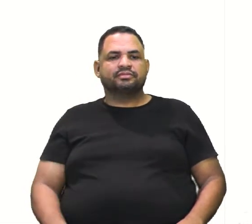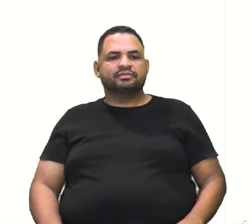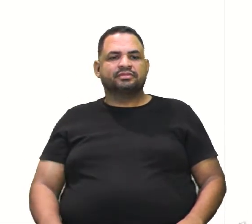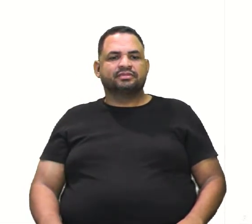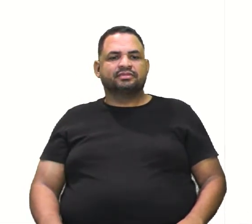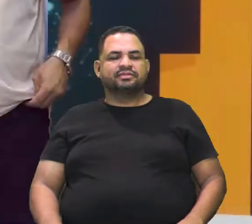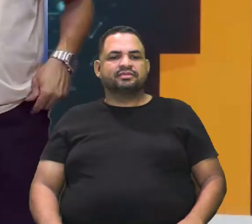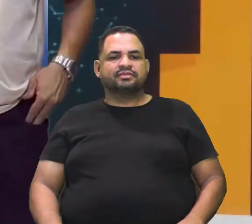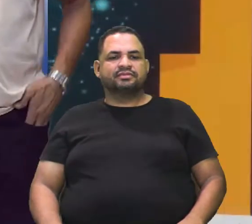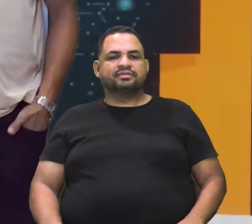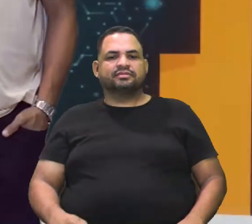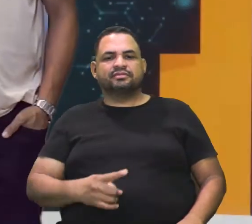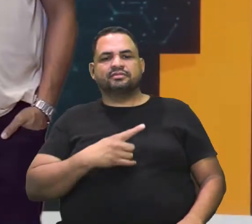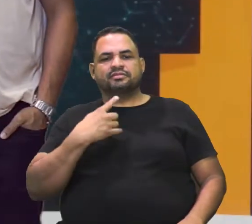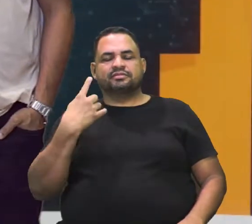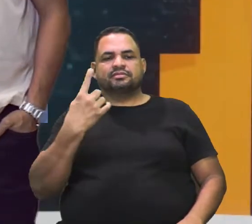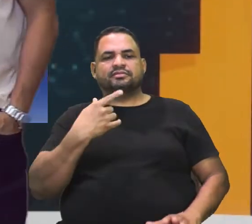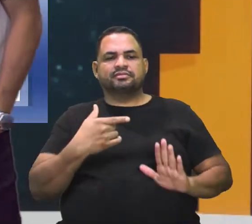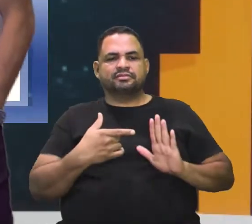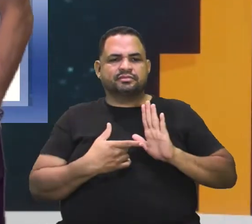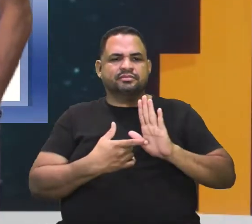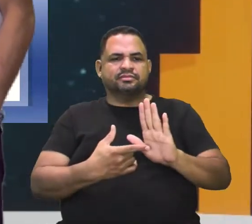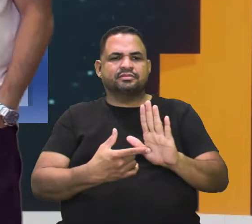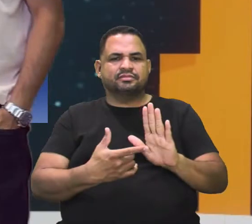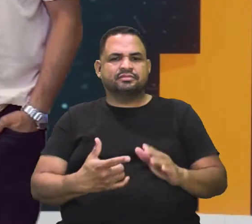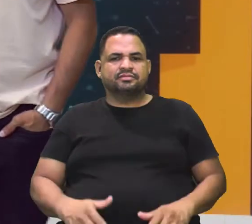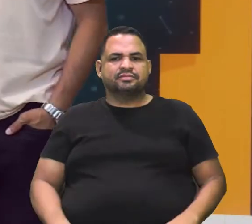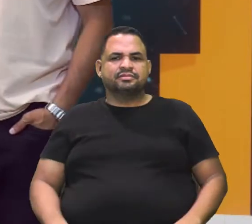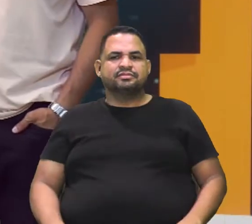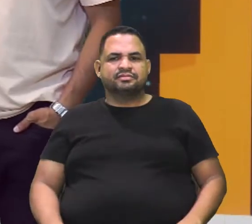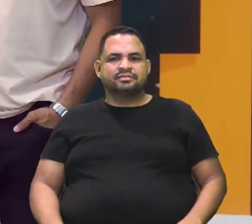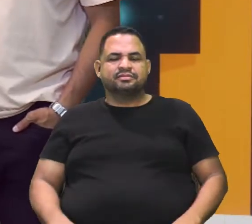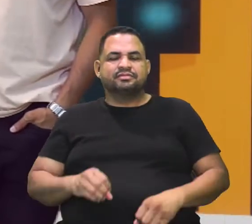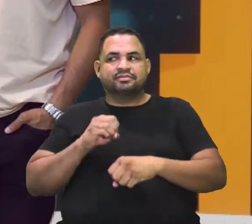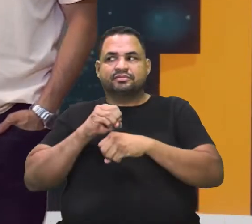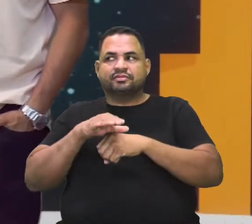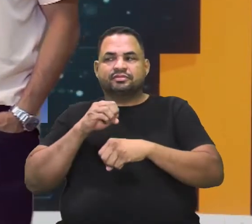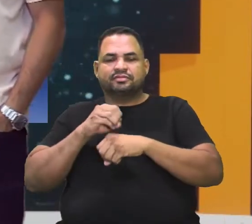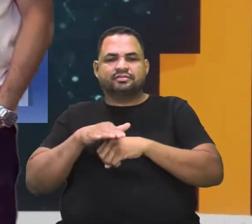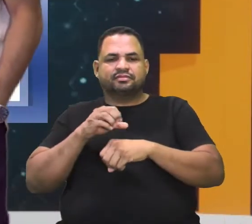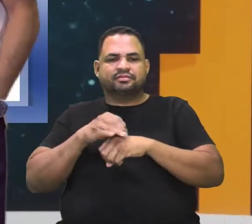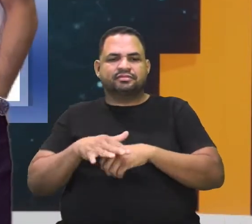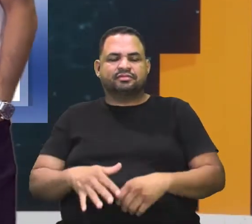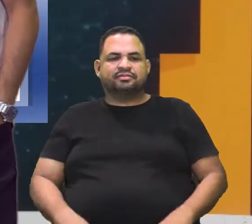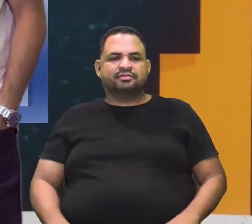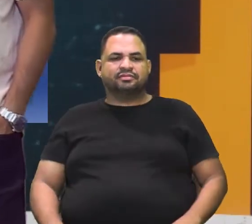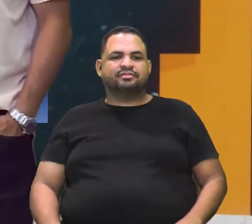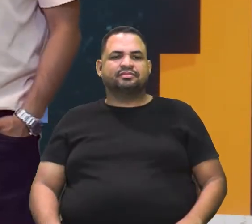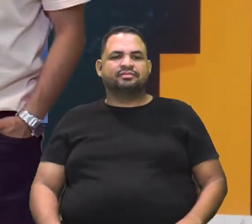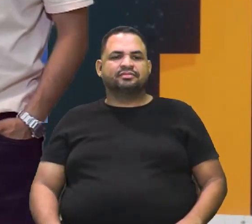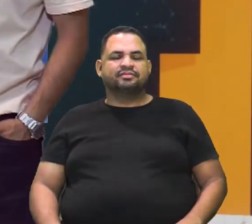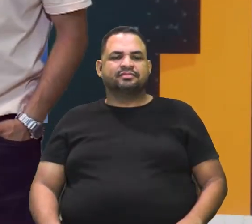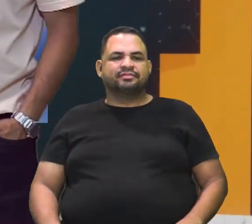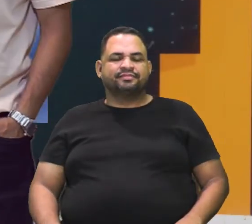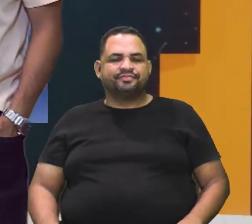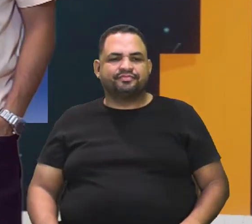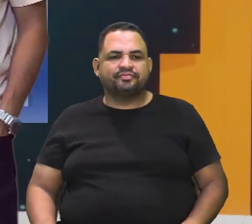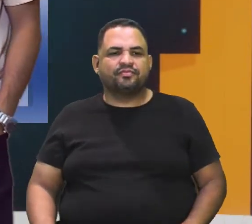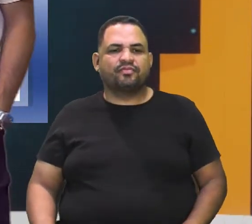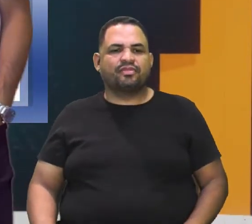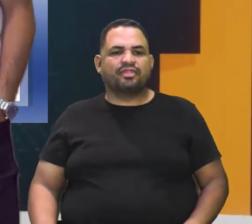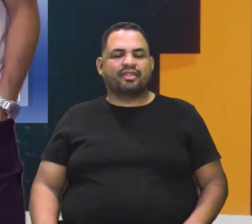do grupo? Nós acabamos de mostrar lá para vocês. Uma né? dica A questão dos conjuntos.